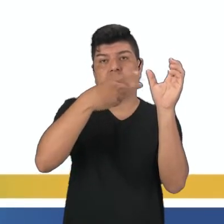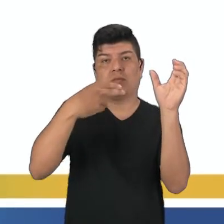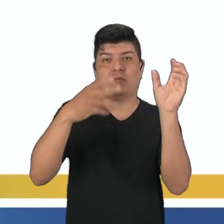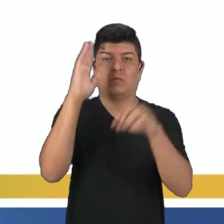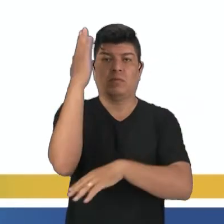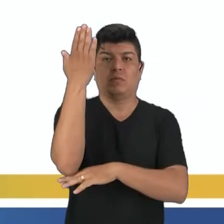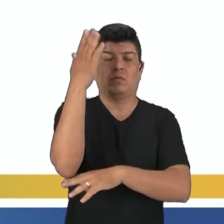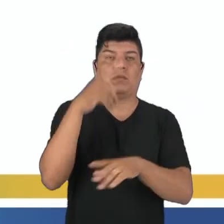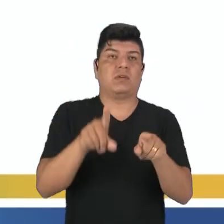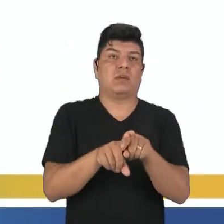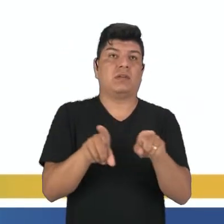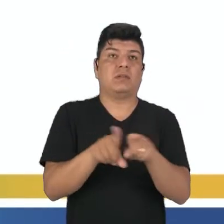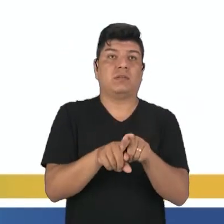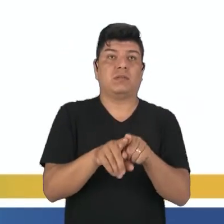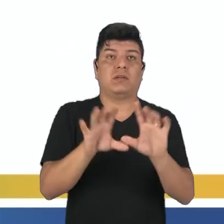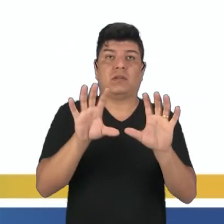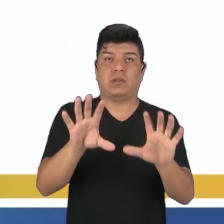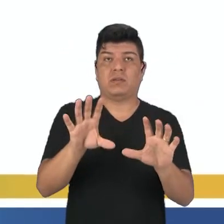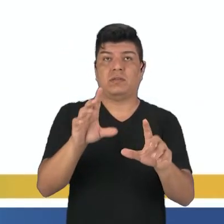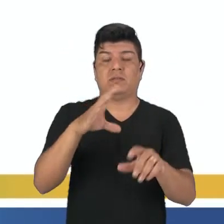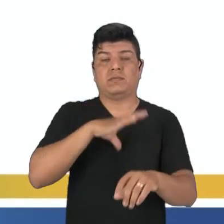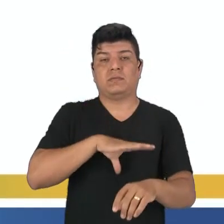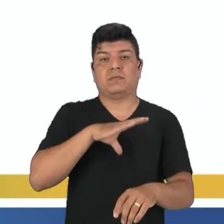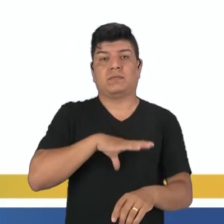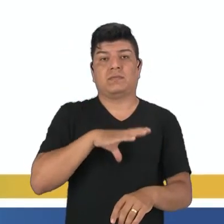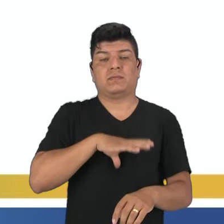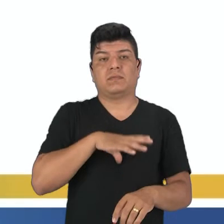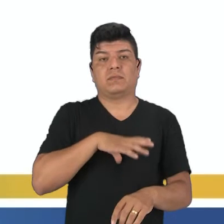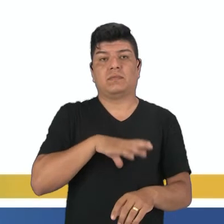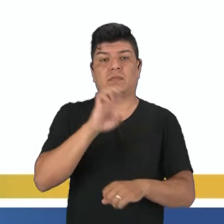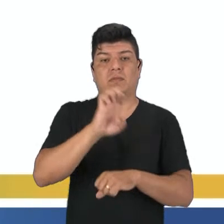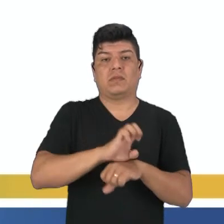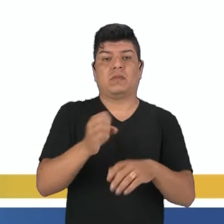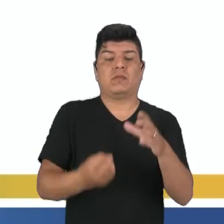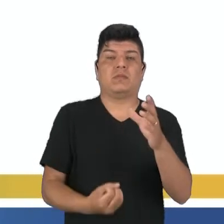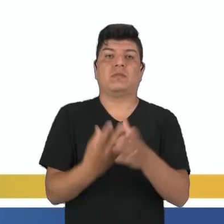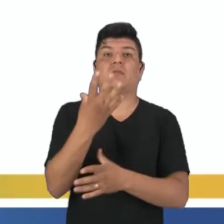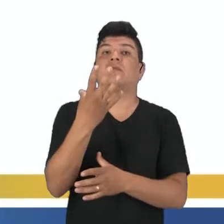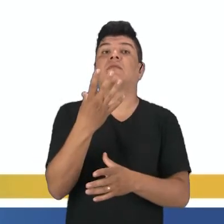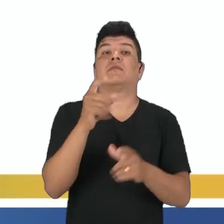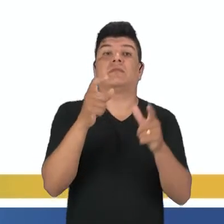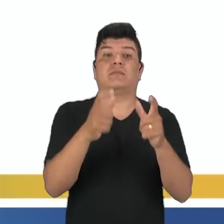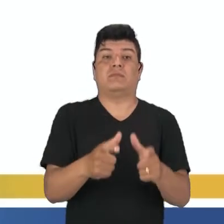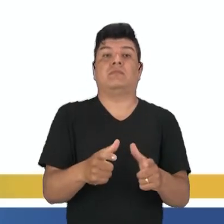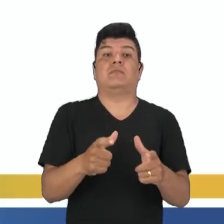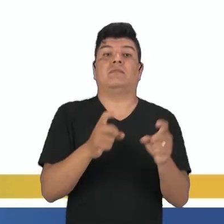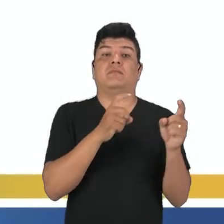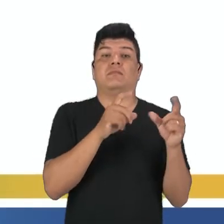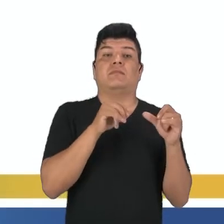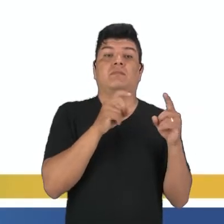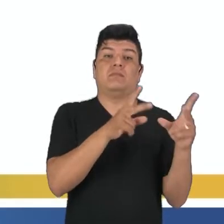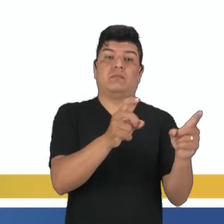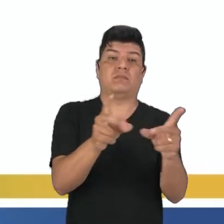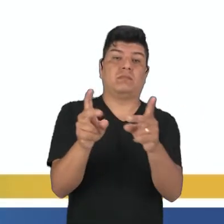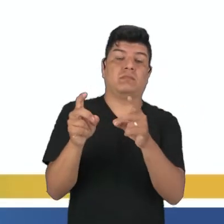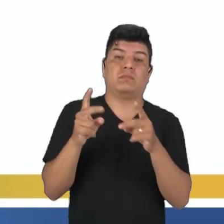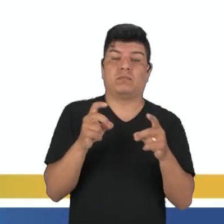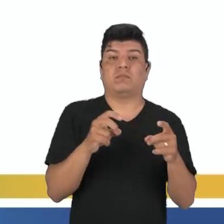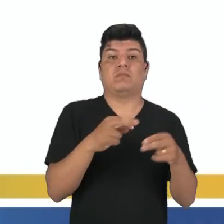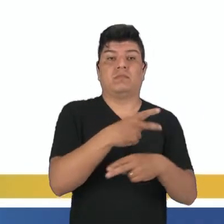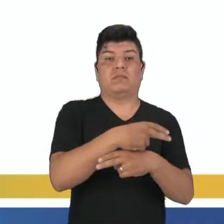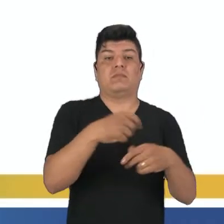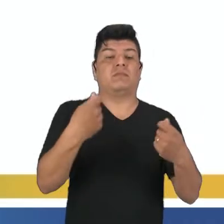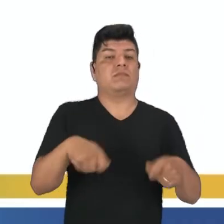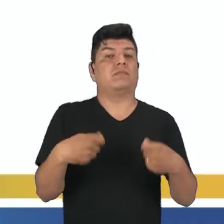madeira. Desse modo, as cidades do estado surgiram como ponto de comércio de